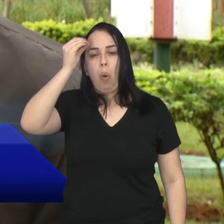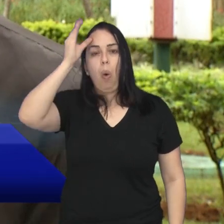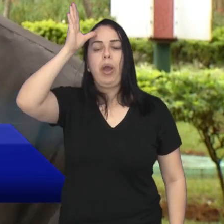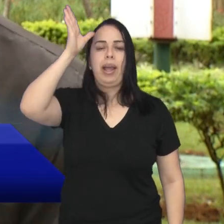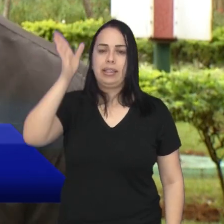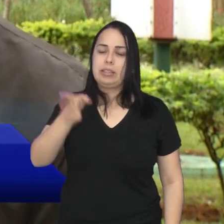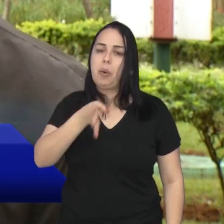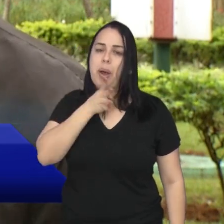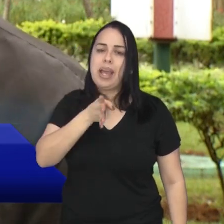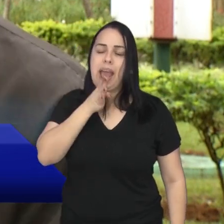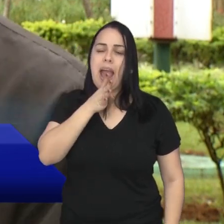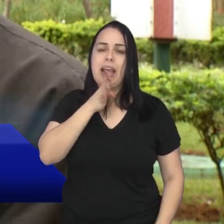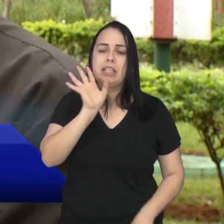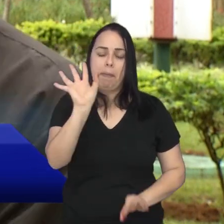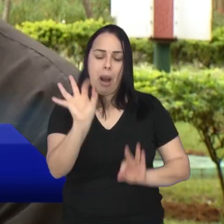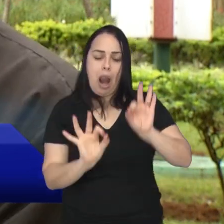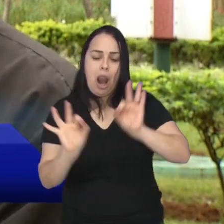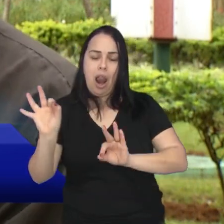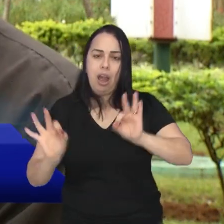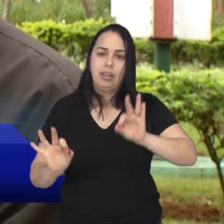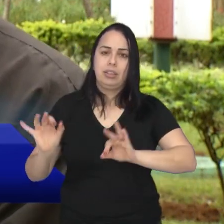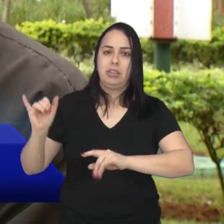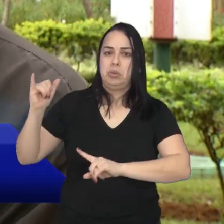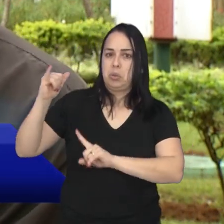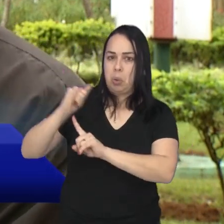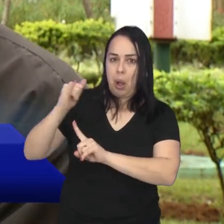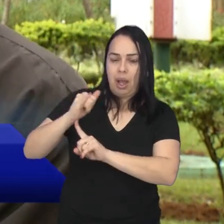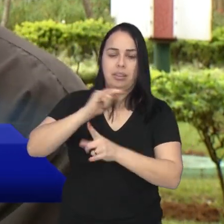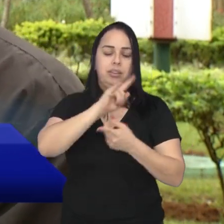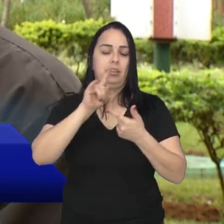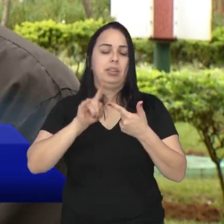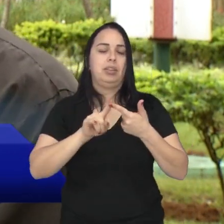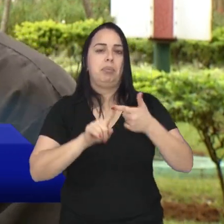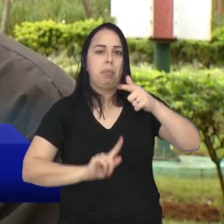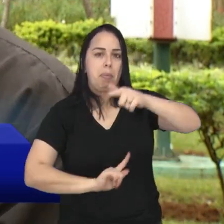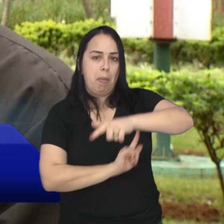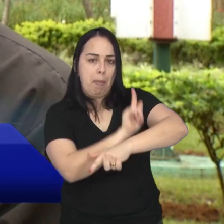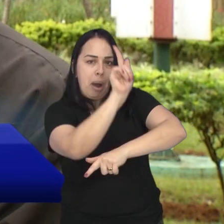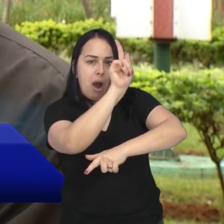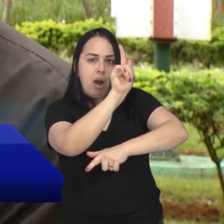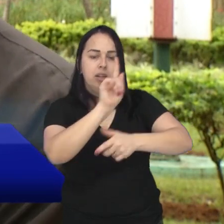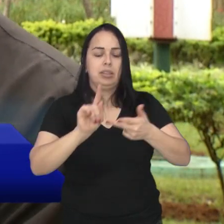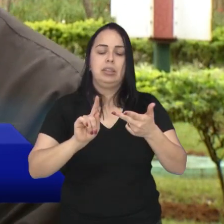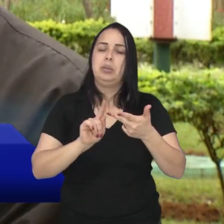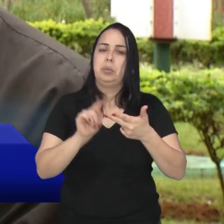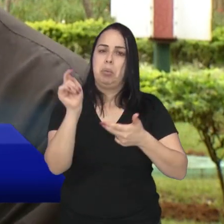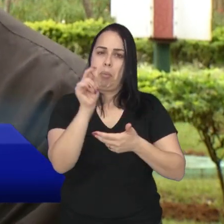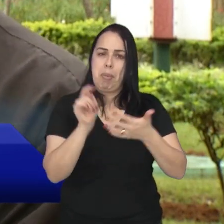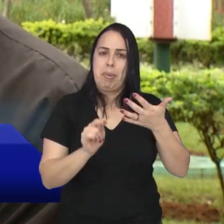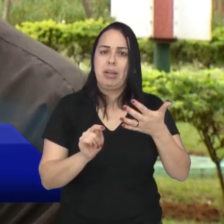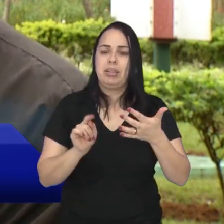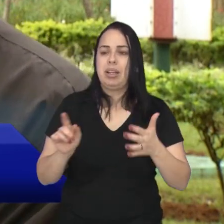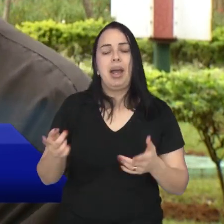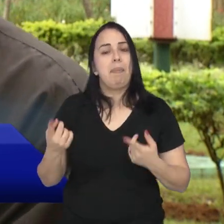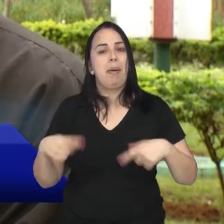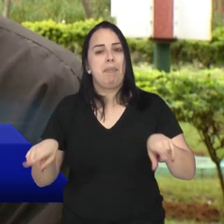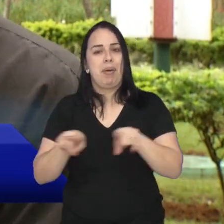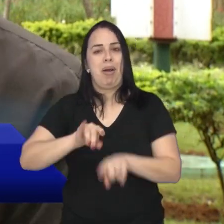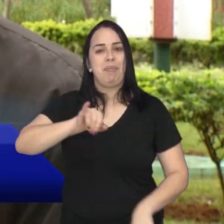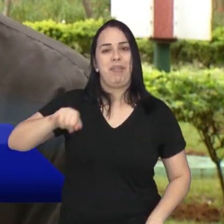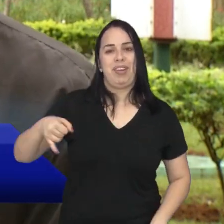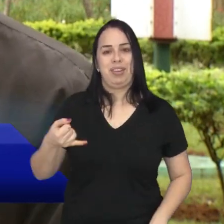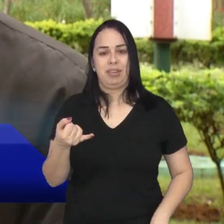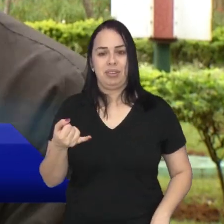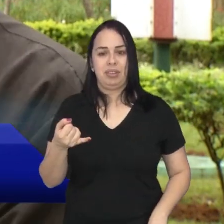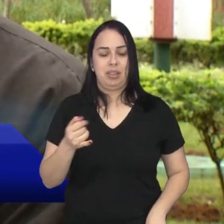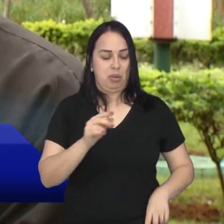essa essência, esse conhecimento, né, dos equipamentos aqui, seja do 14 bis, do sonda, né, do avião. Então, é